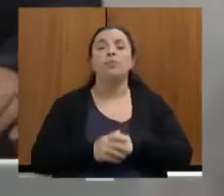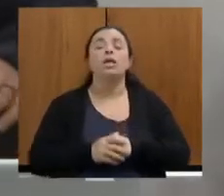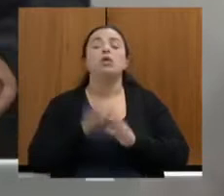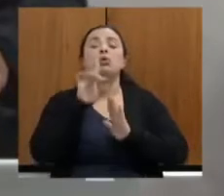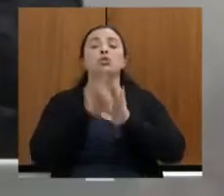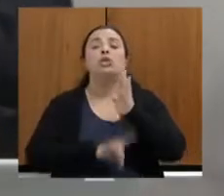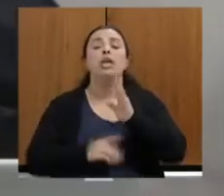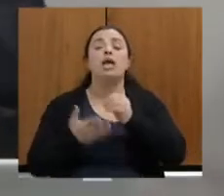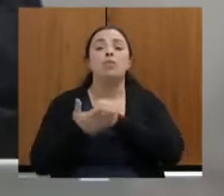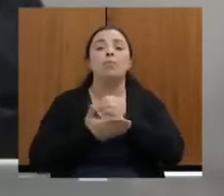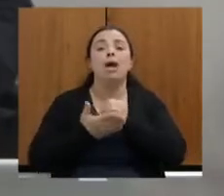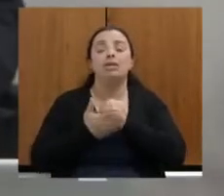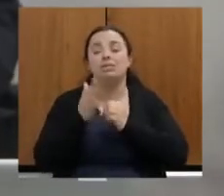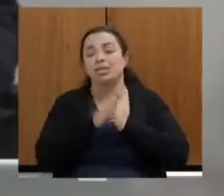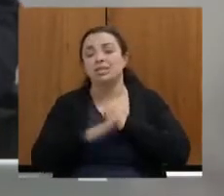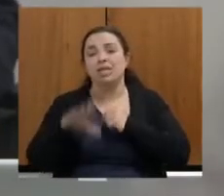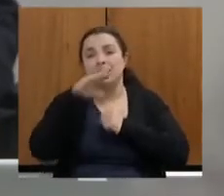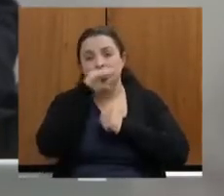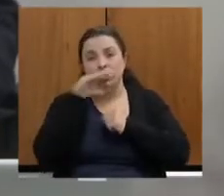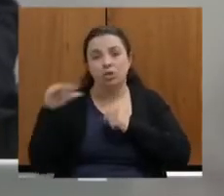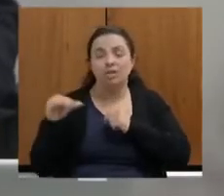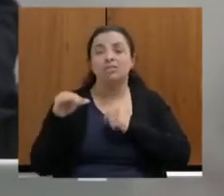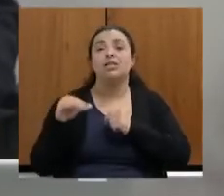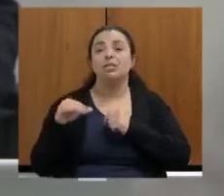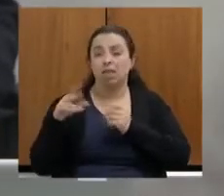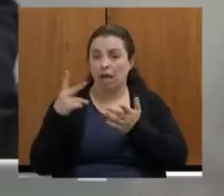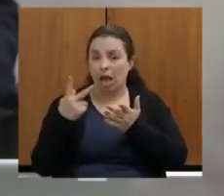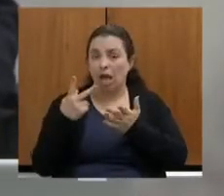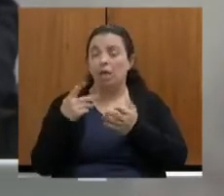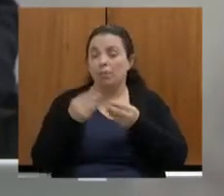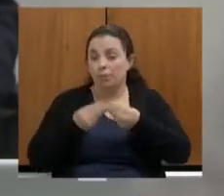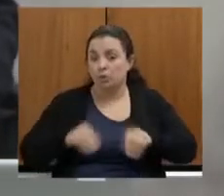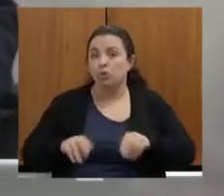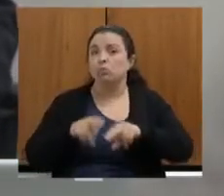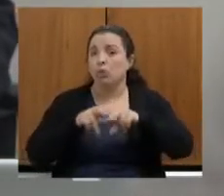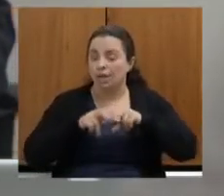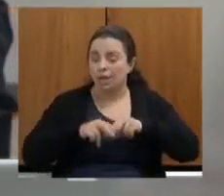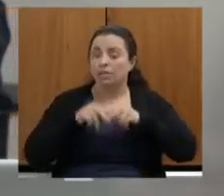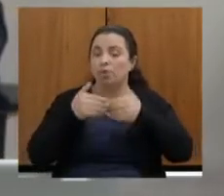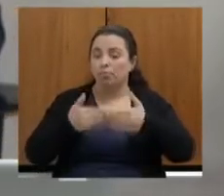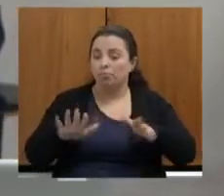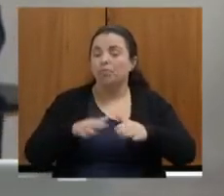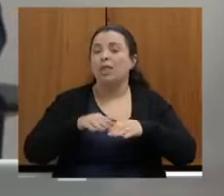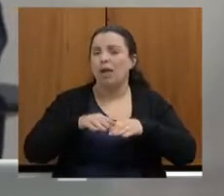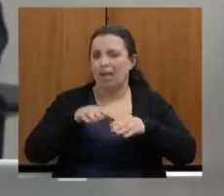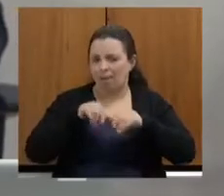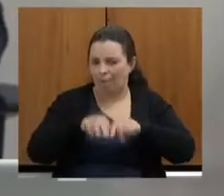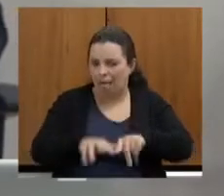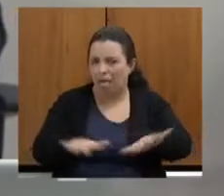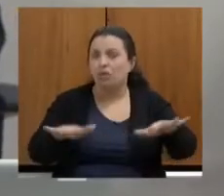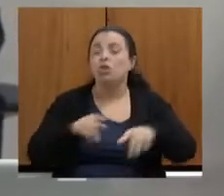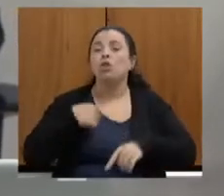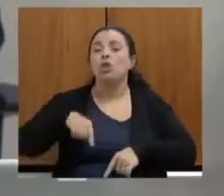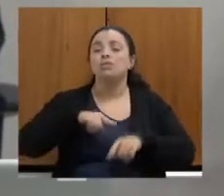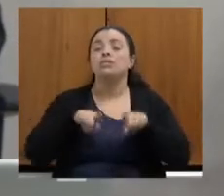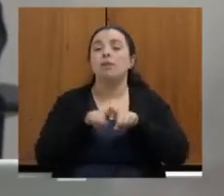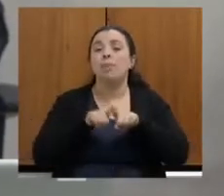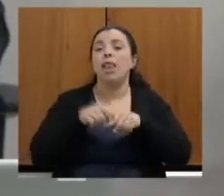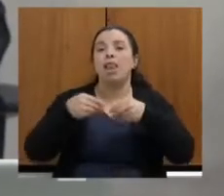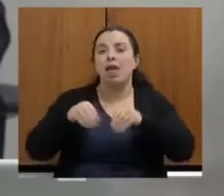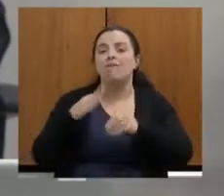das crianças e adolescentes atingidos do rompimento da barragem nós vamos levar o debate lá para comissão de Educação Ciência e Tecnologia